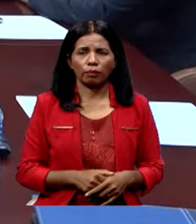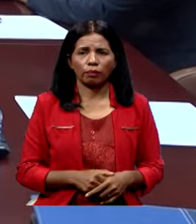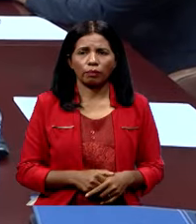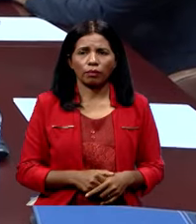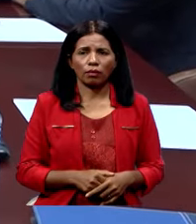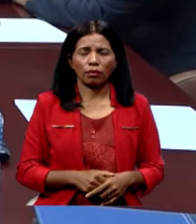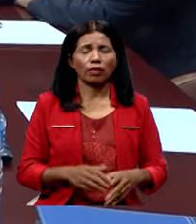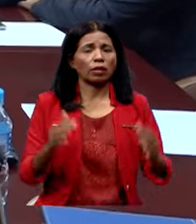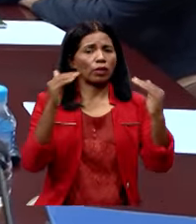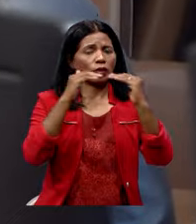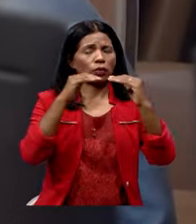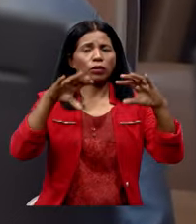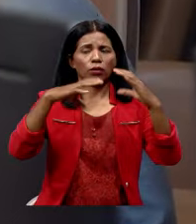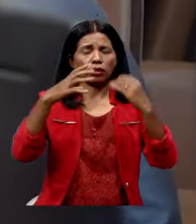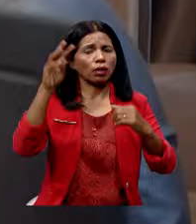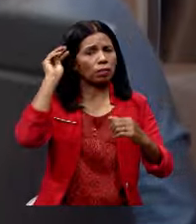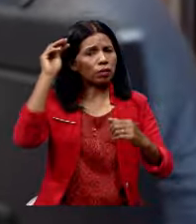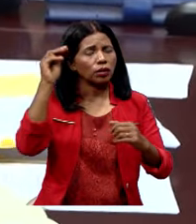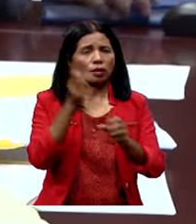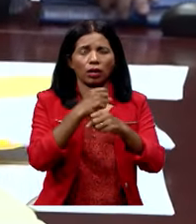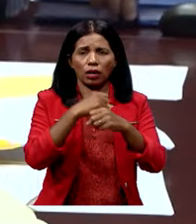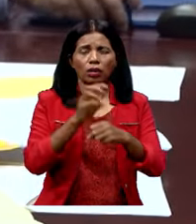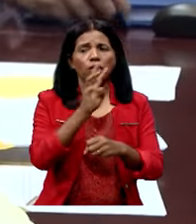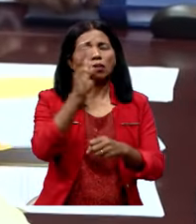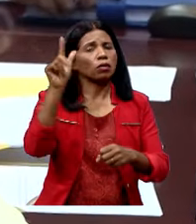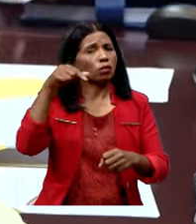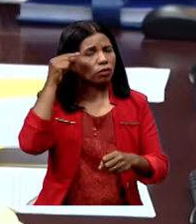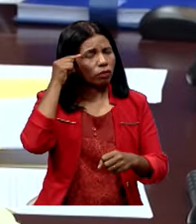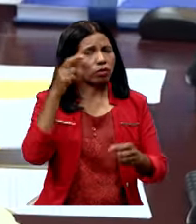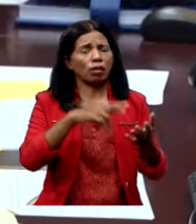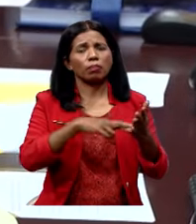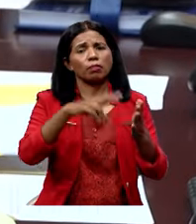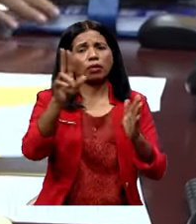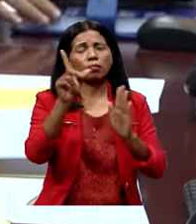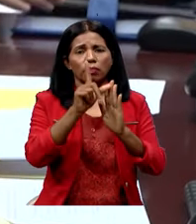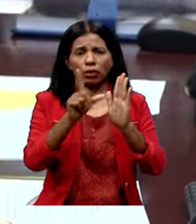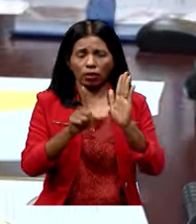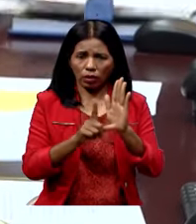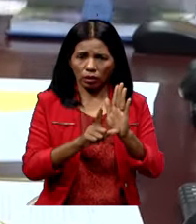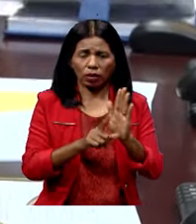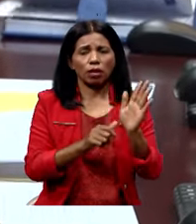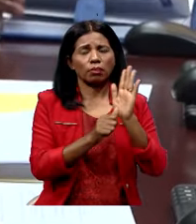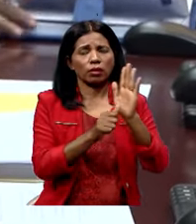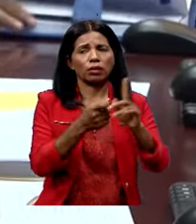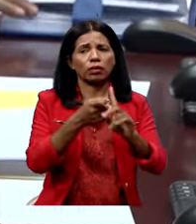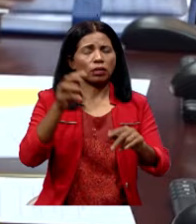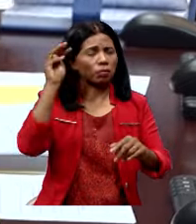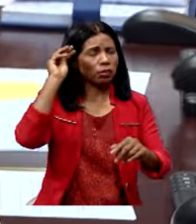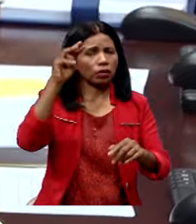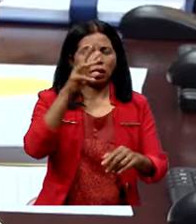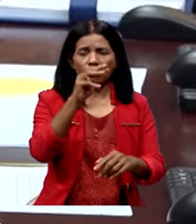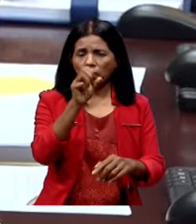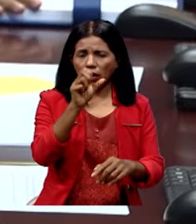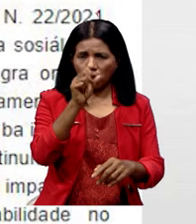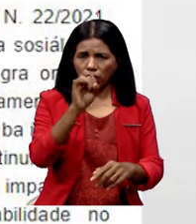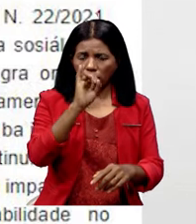Reunião Conselho Ministro nebe halau ia quarta, né? Governo aprova projeto decreto-lei nebe apresenta Rússia Ministra Solidariedade